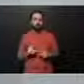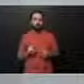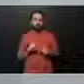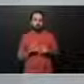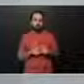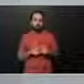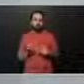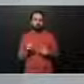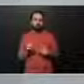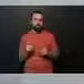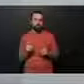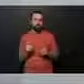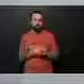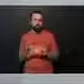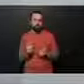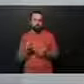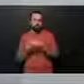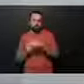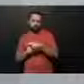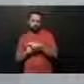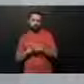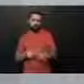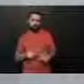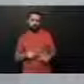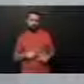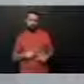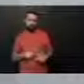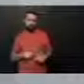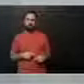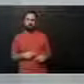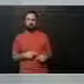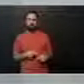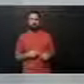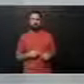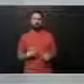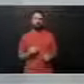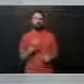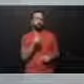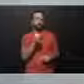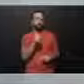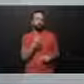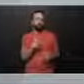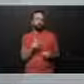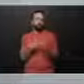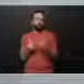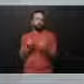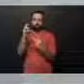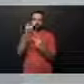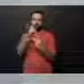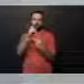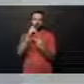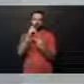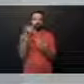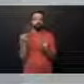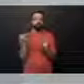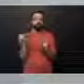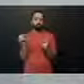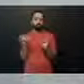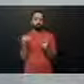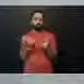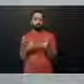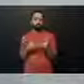maior quantidade. Então, seriam 132 barrinhas de dezenas mais 5